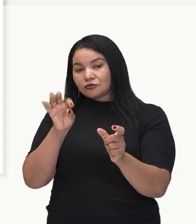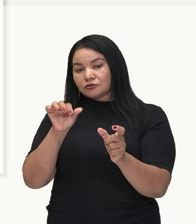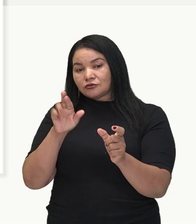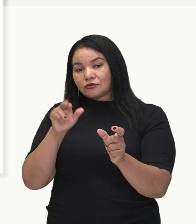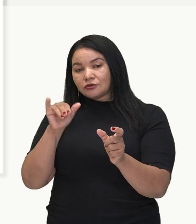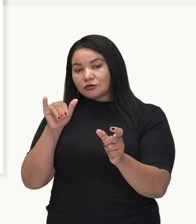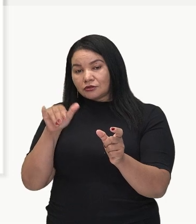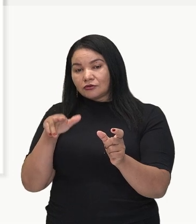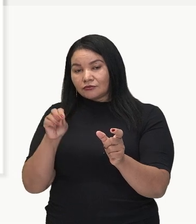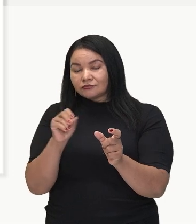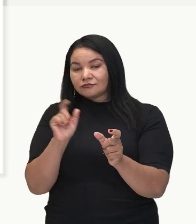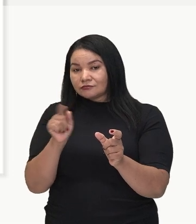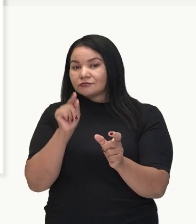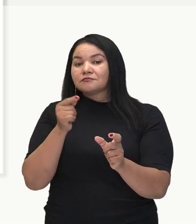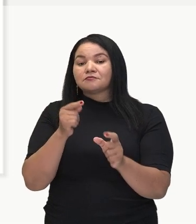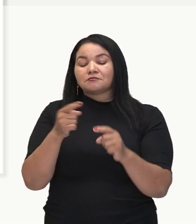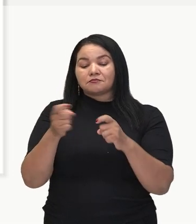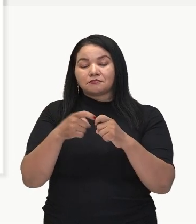abreviação,